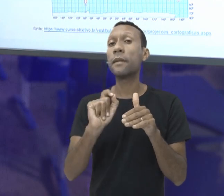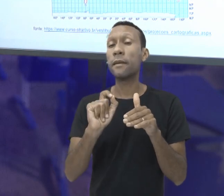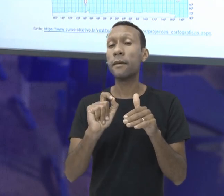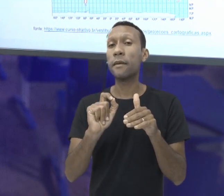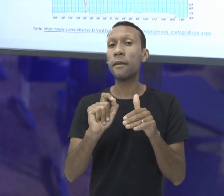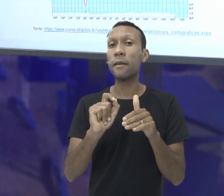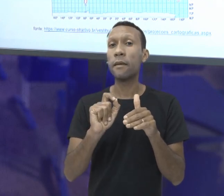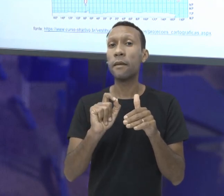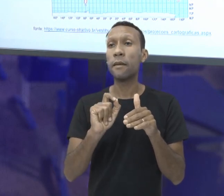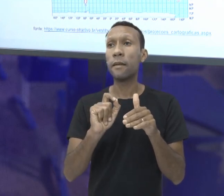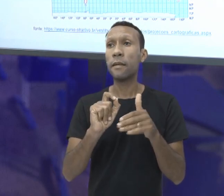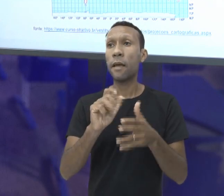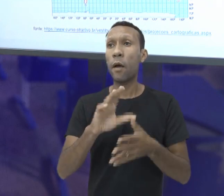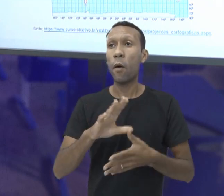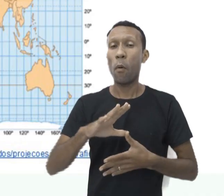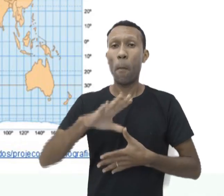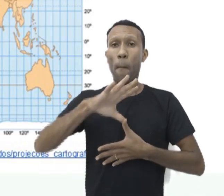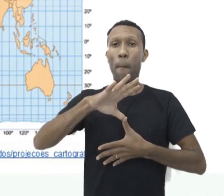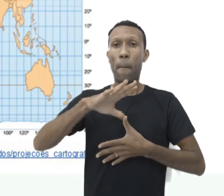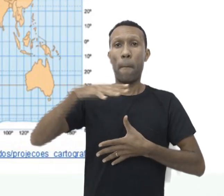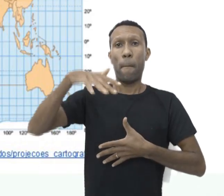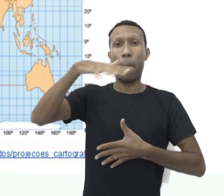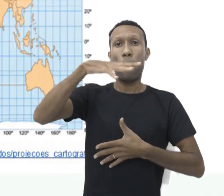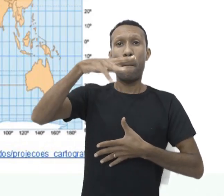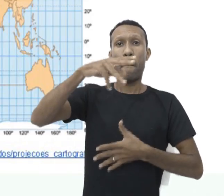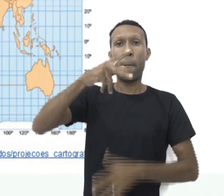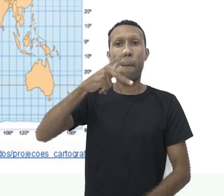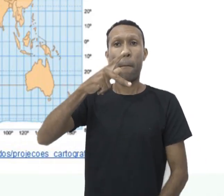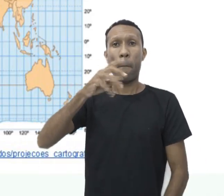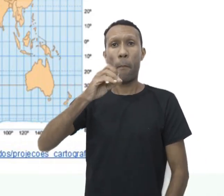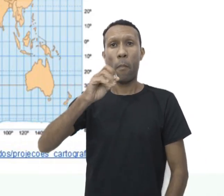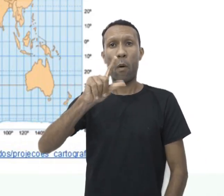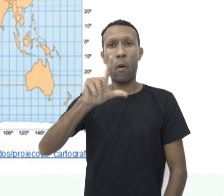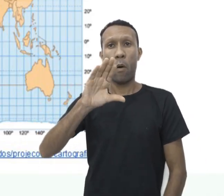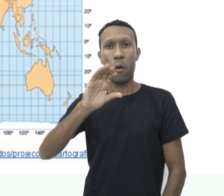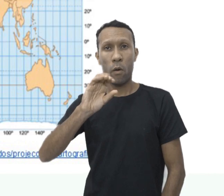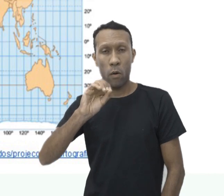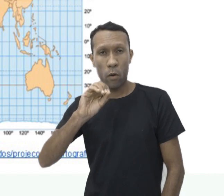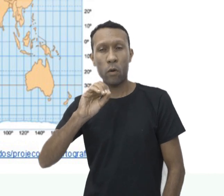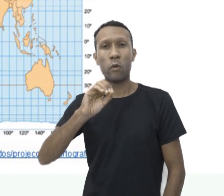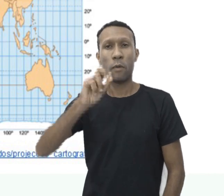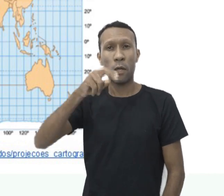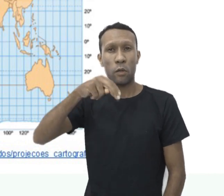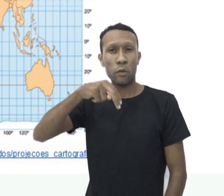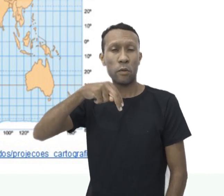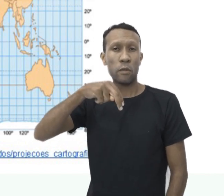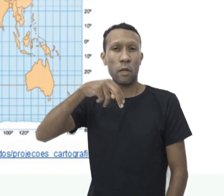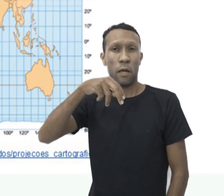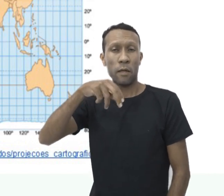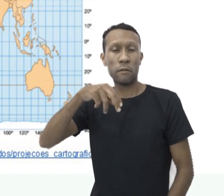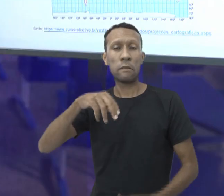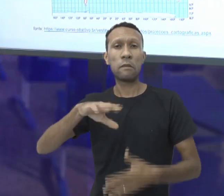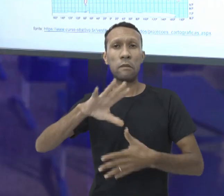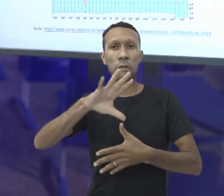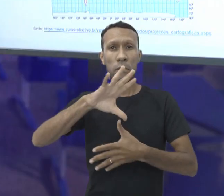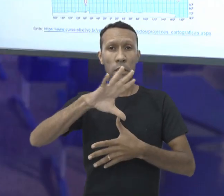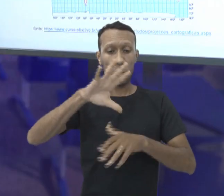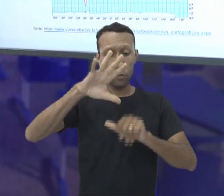aos polos. Os países do hemisfério sul estão tendo maior destaque, eles